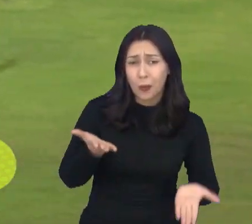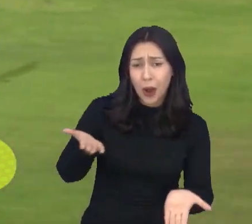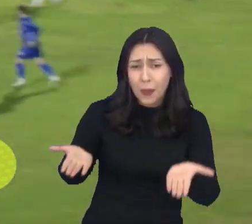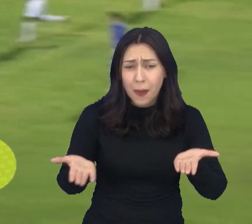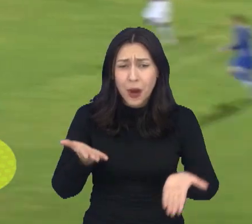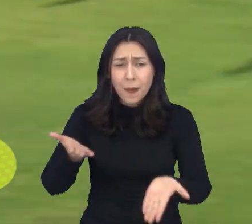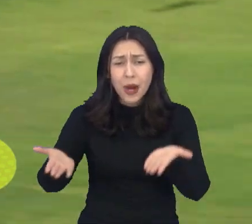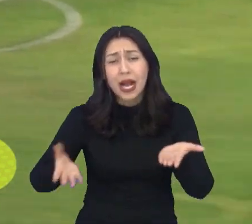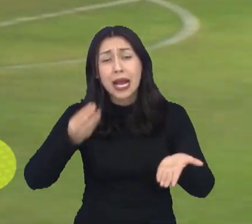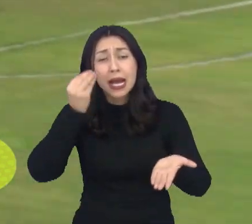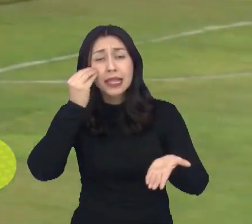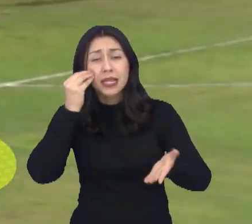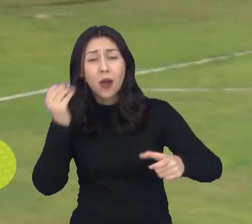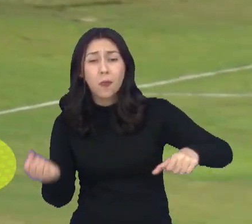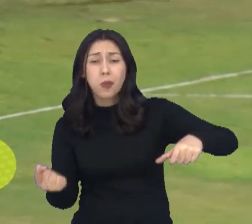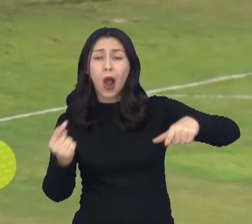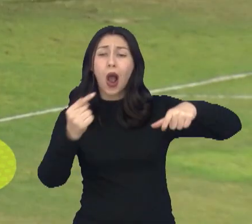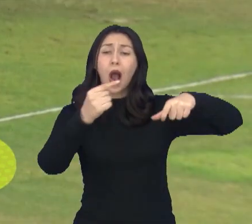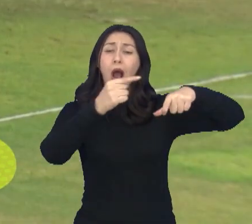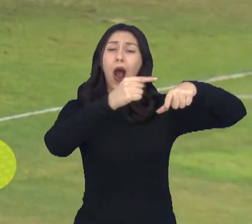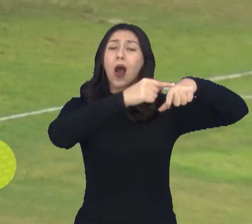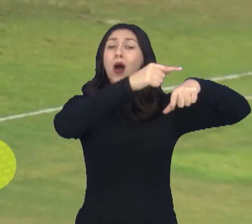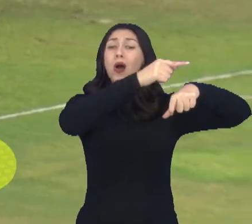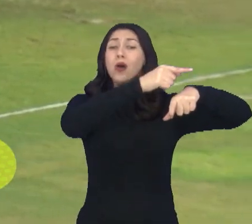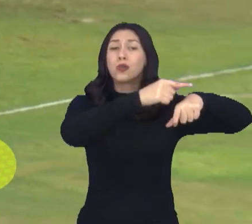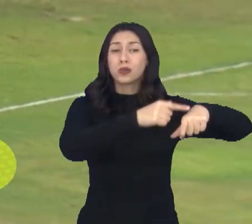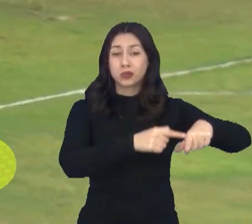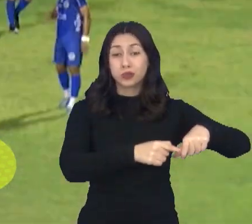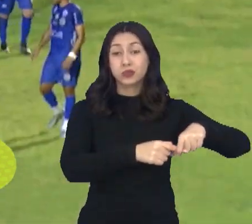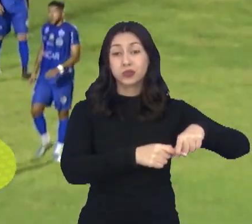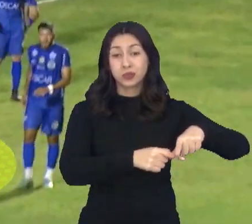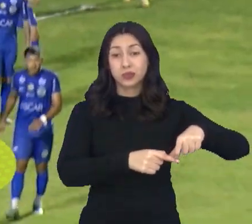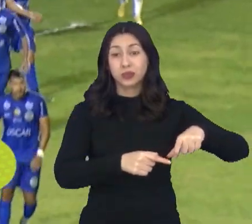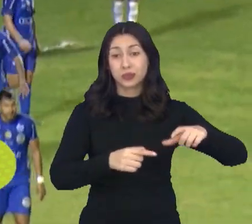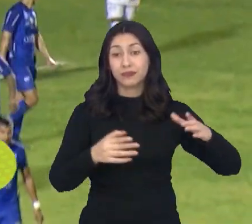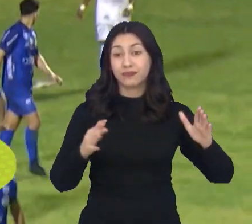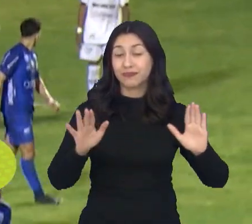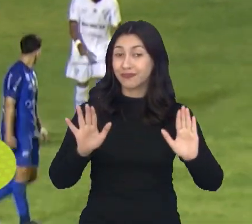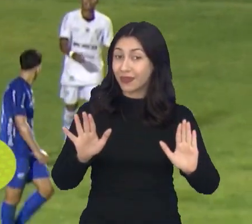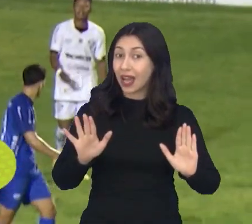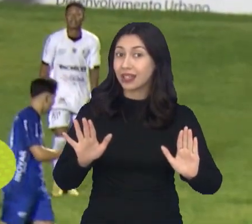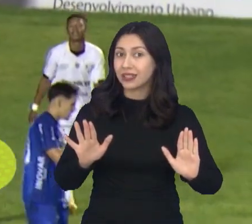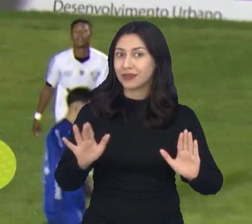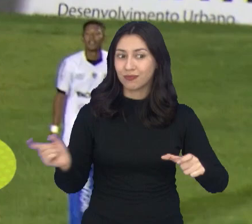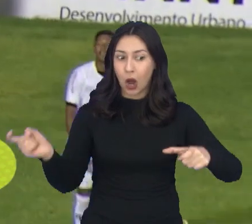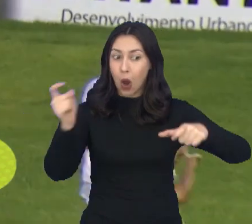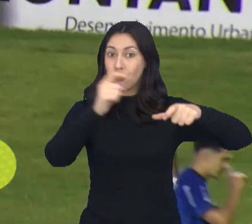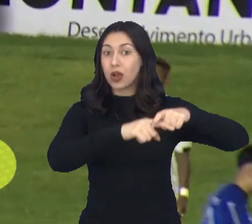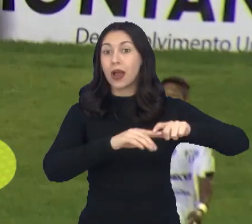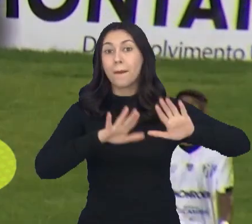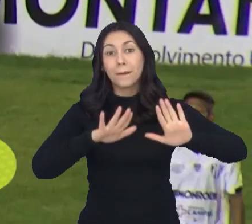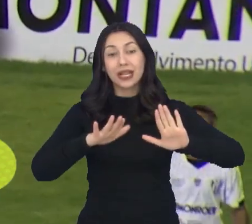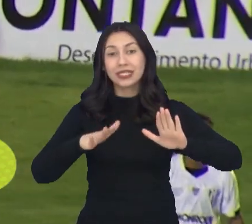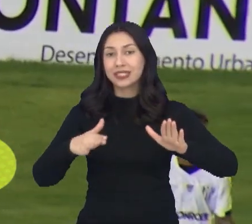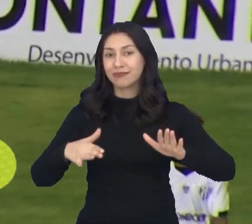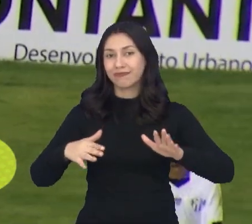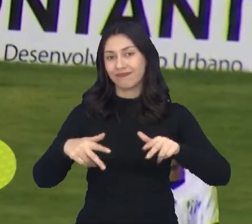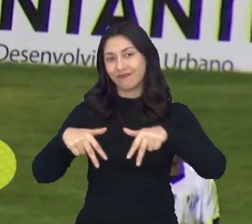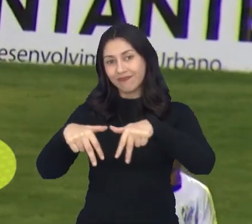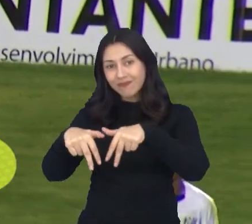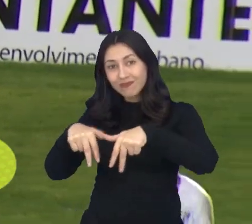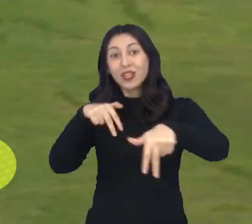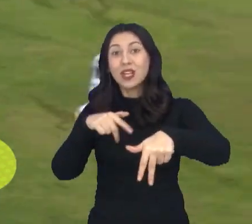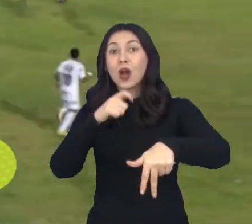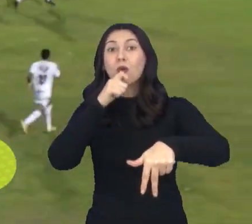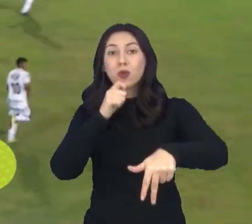área para Jonas aparecer livre e estufar as redes. A sorte é que o bandeirinha marcou impedimento, gol